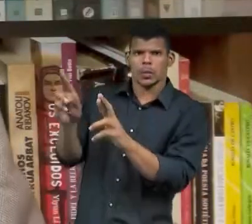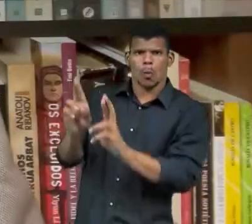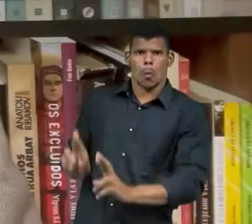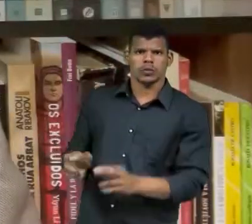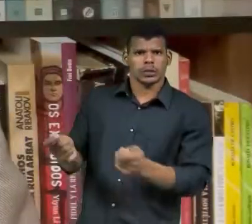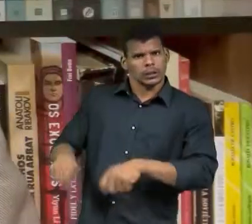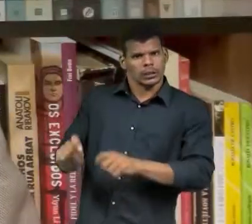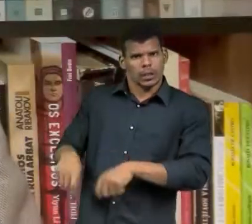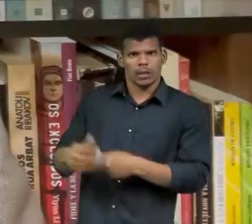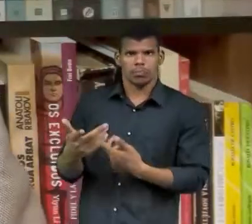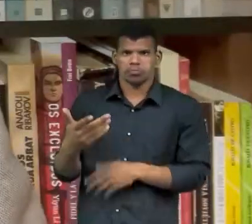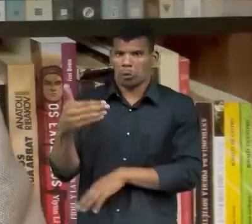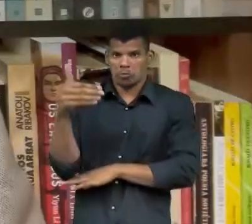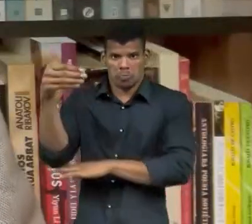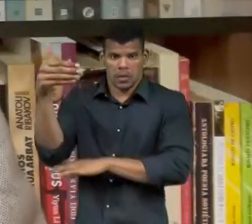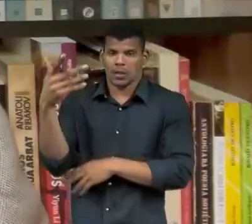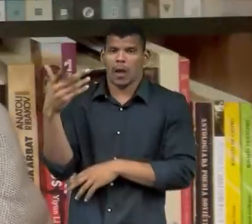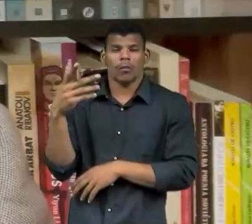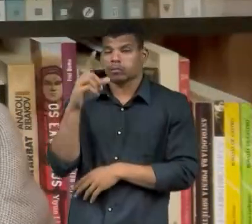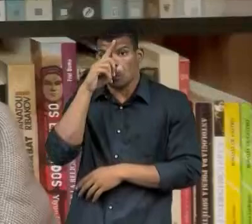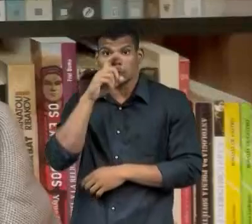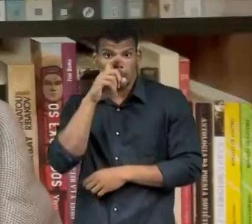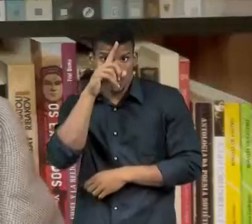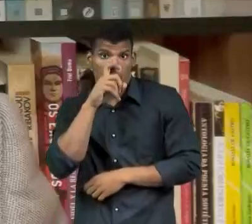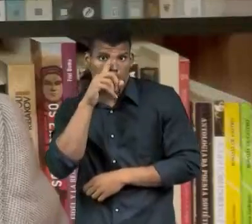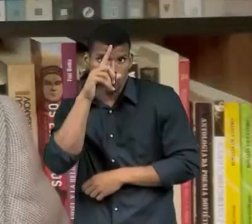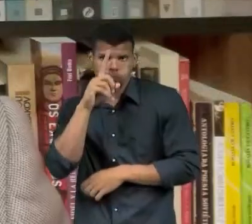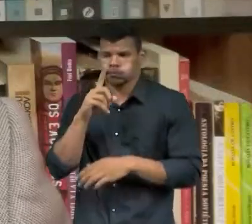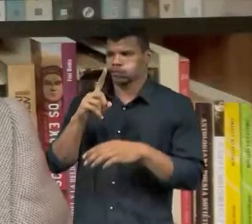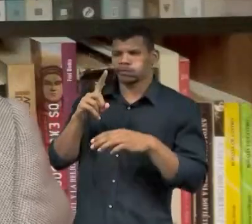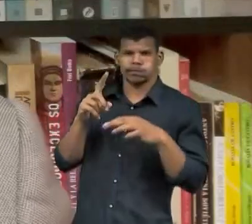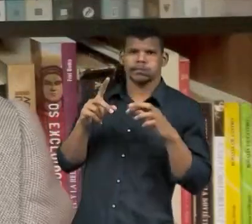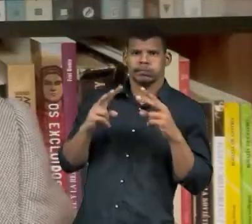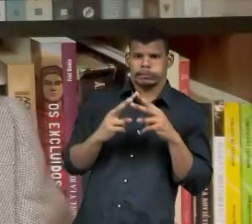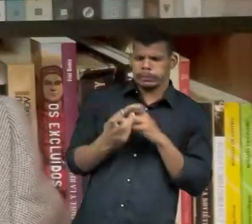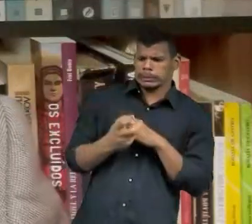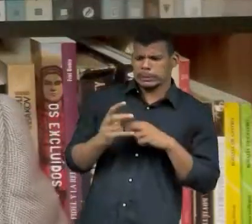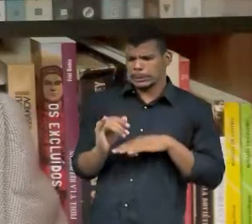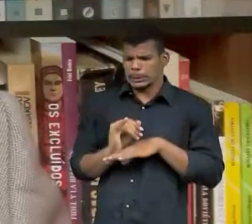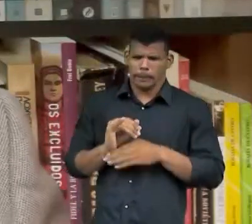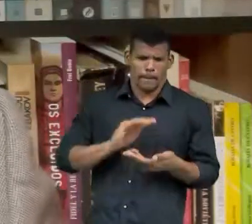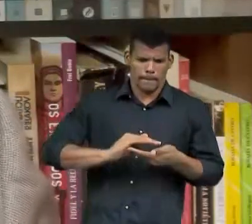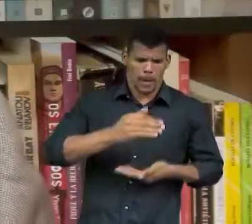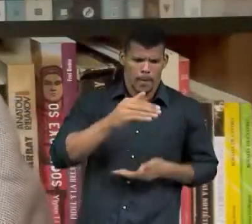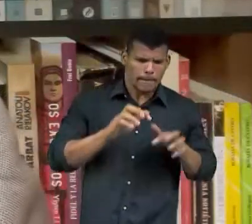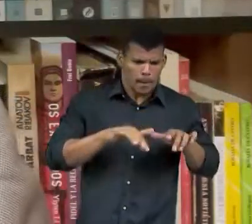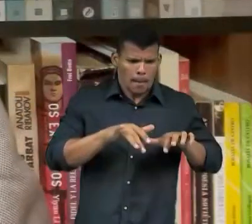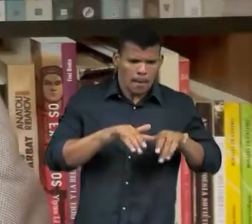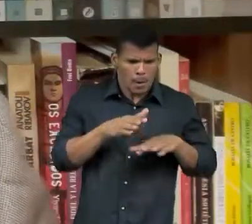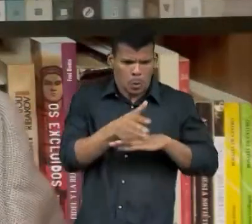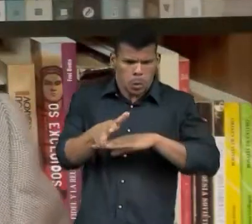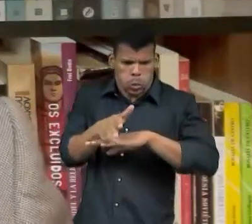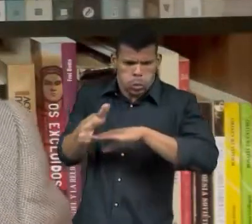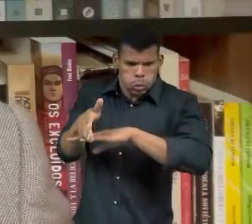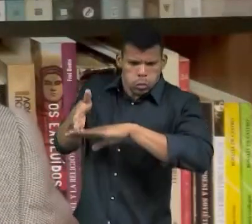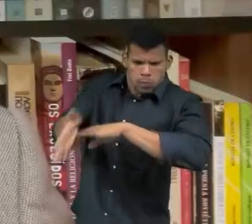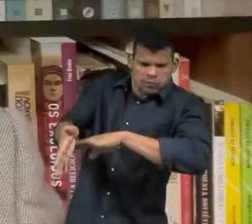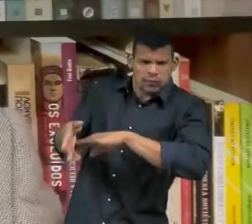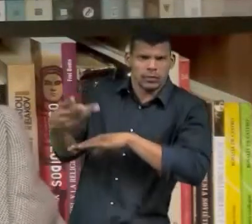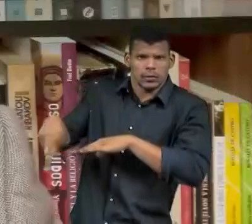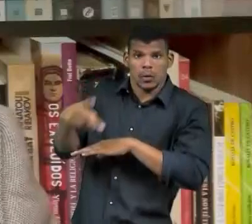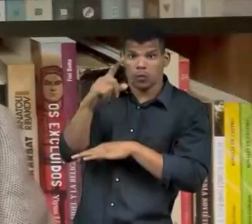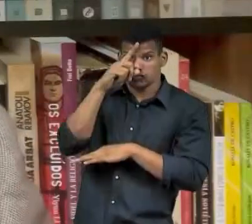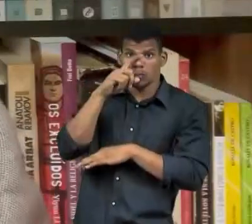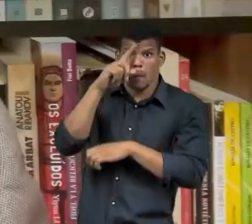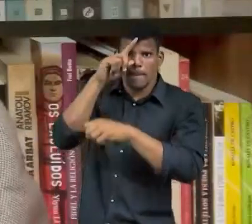assim, o ataque cibernético em si, ele pode causar danos inimagináveis, porque ele pode